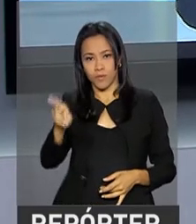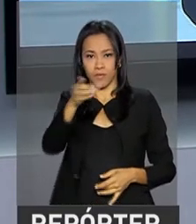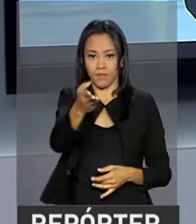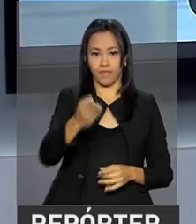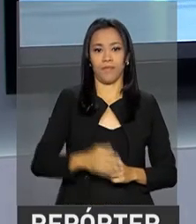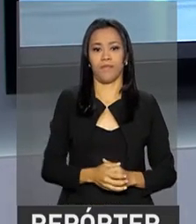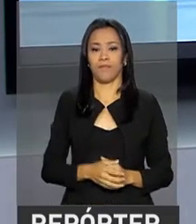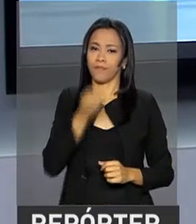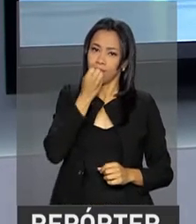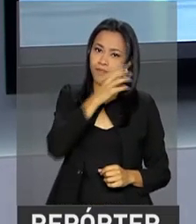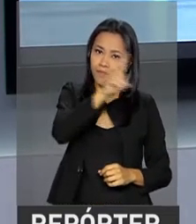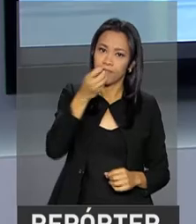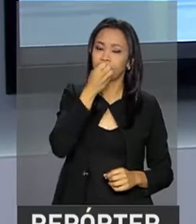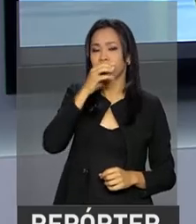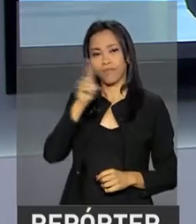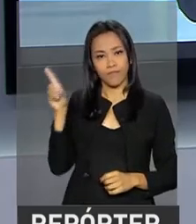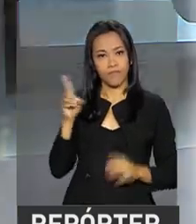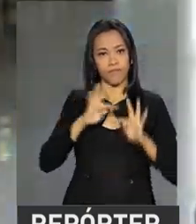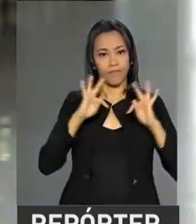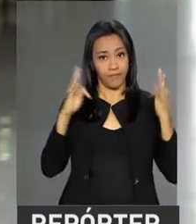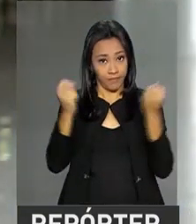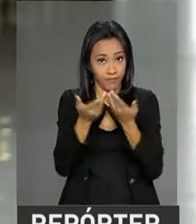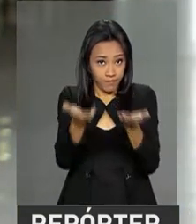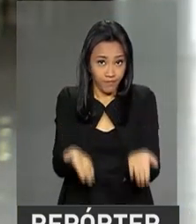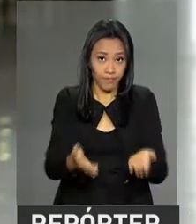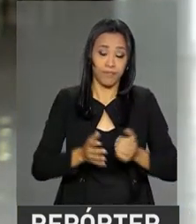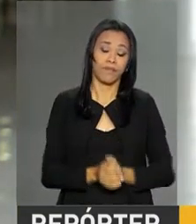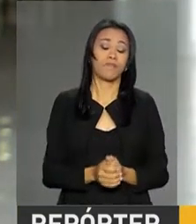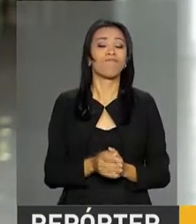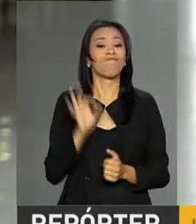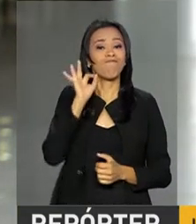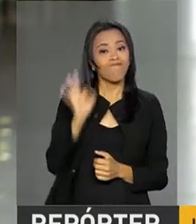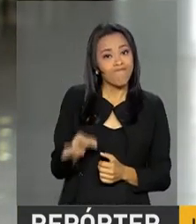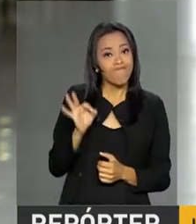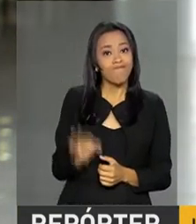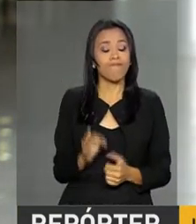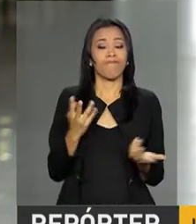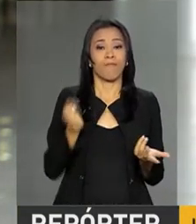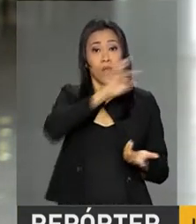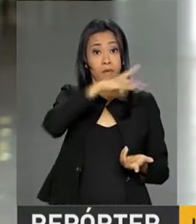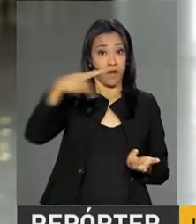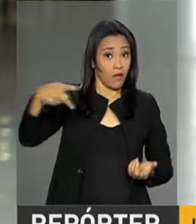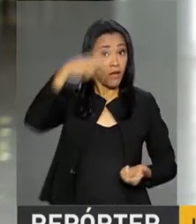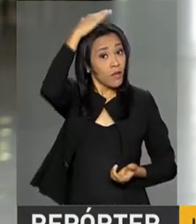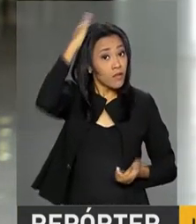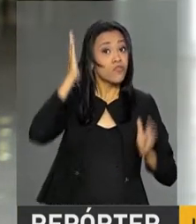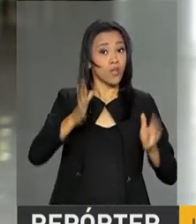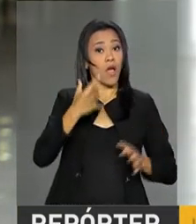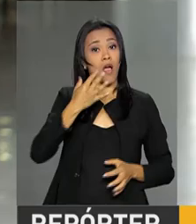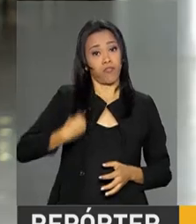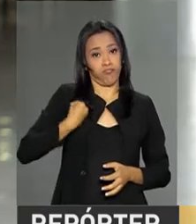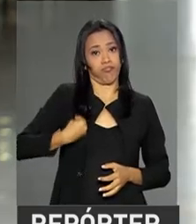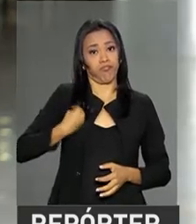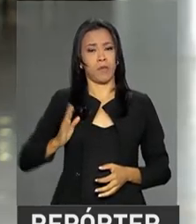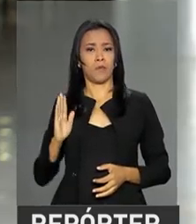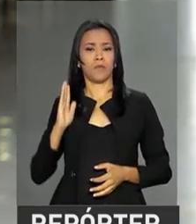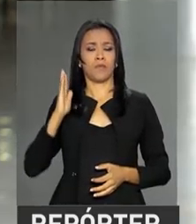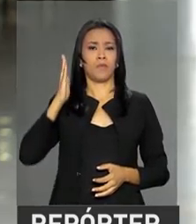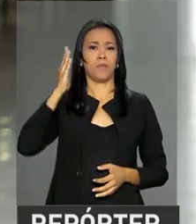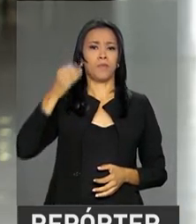carolina bom dia você bom dia a todos é isso que era o presidente michel temer já está a caminho de xambioá